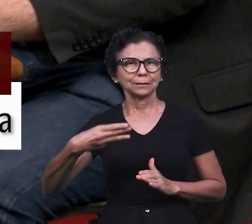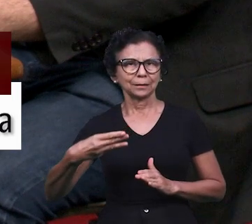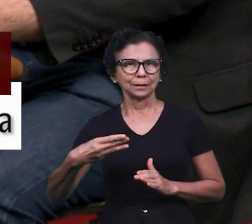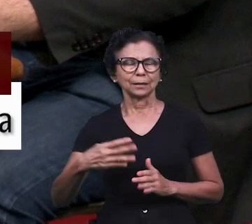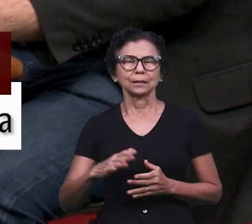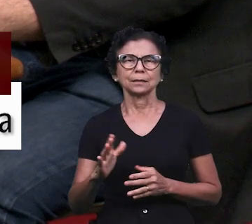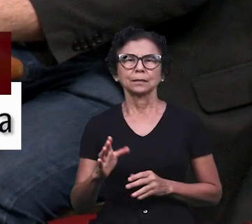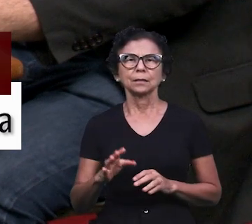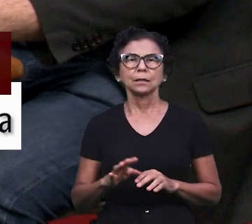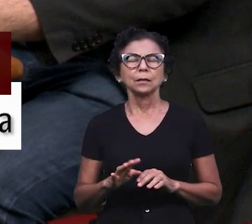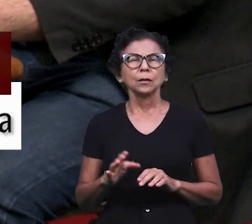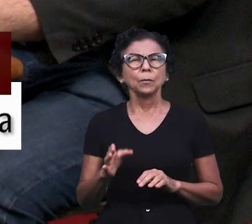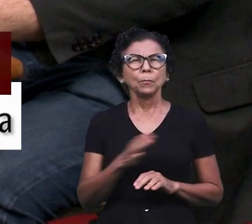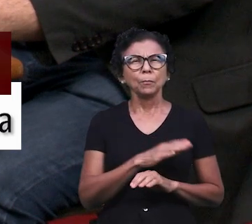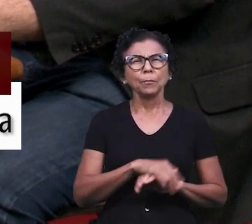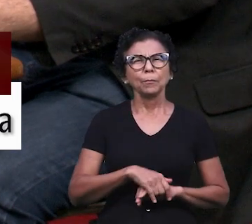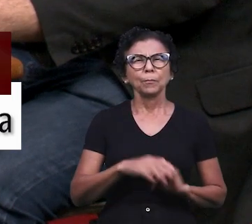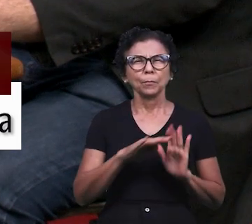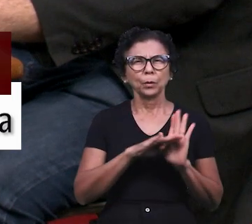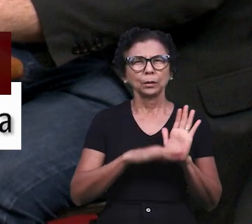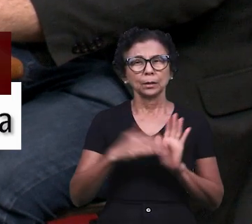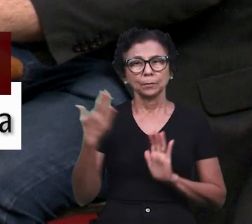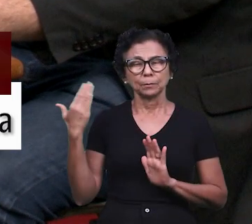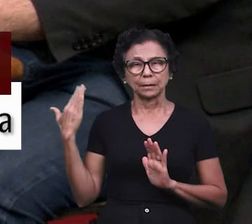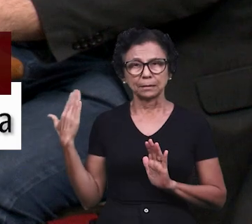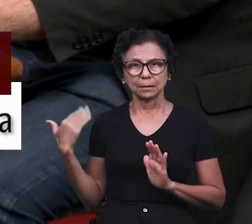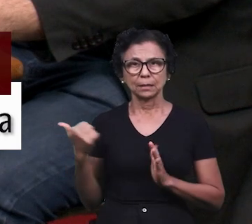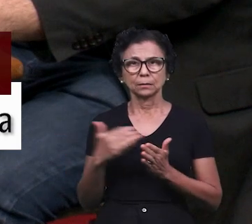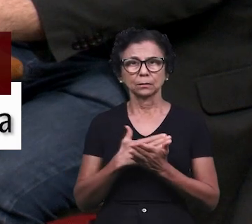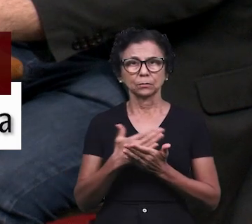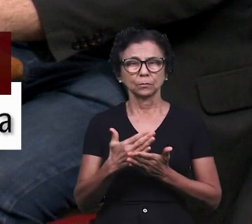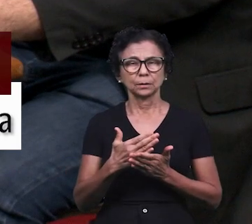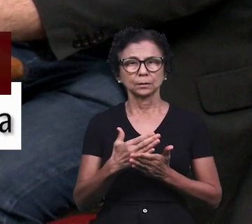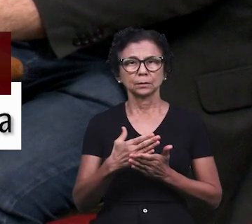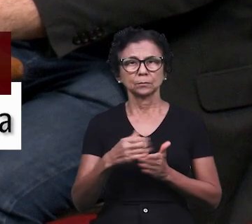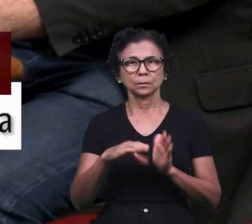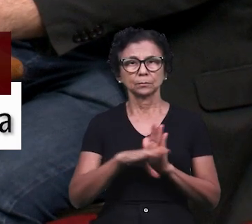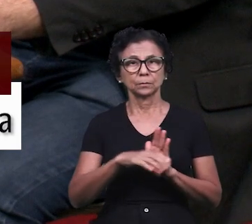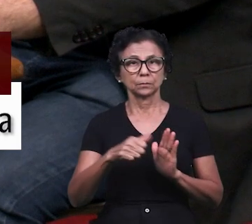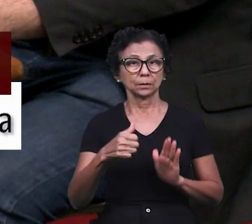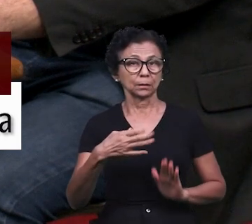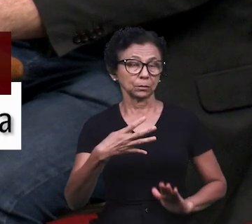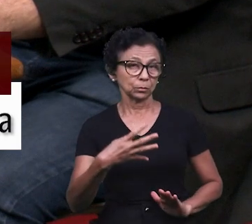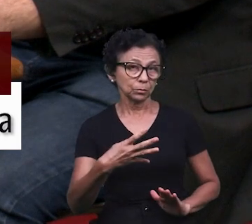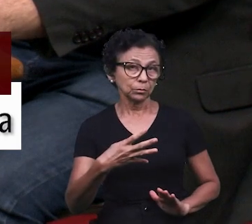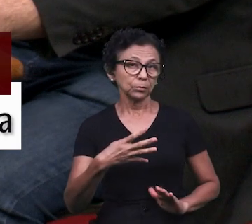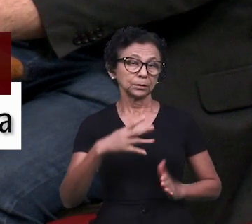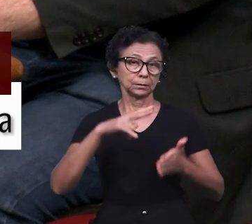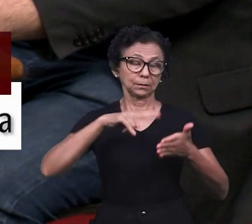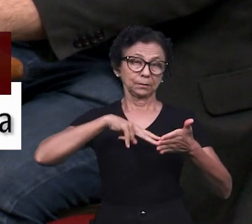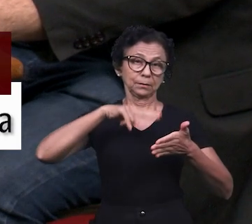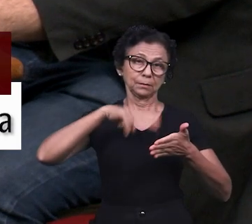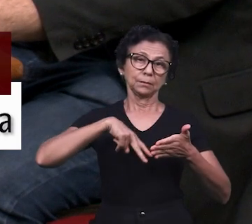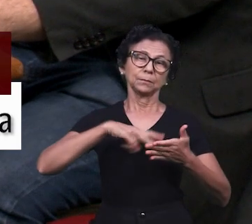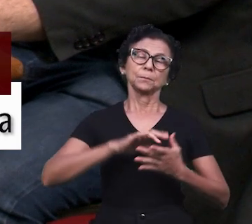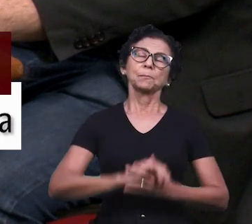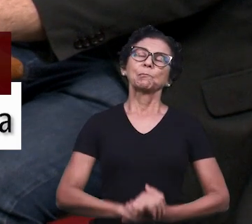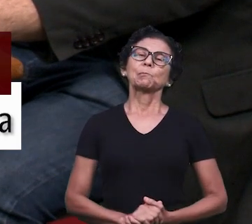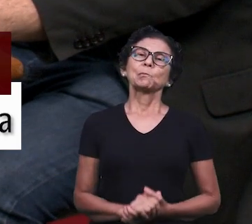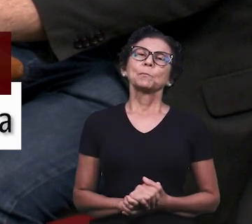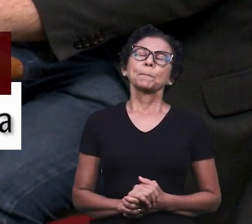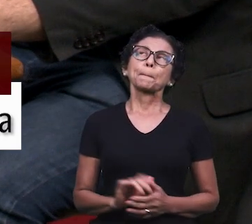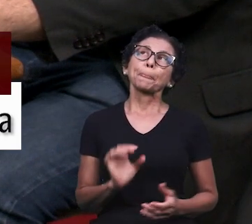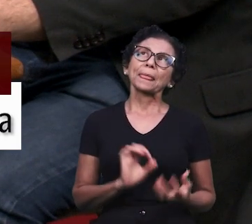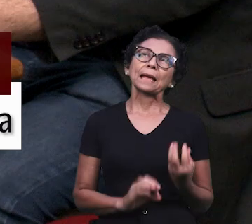episódio anterior, quando nós iniciamos aqui o capítulo 14, nós lemos aqui, né, a respeito